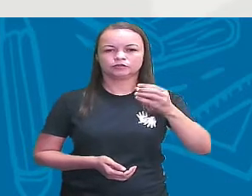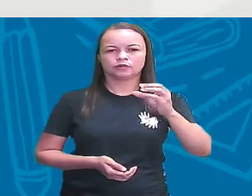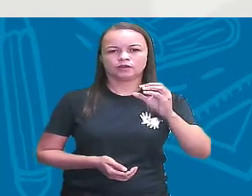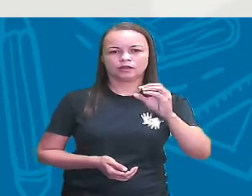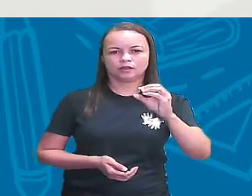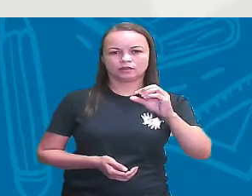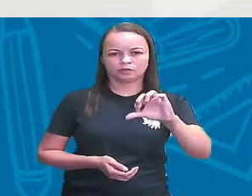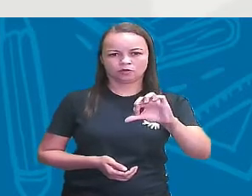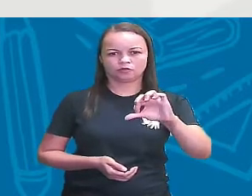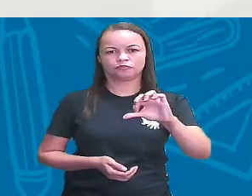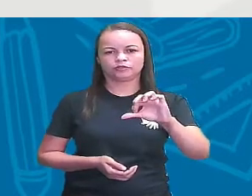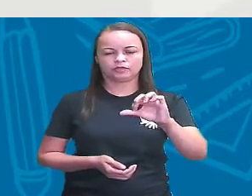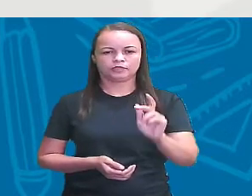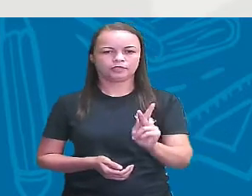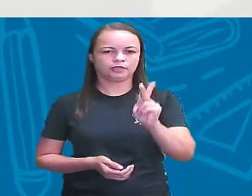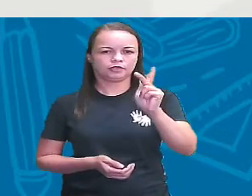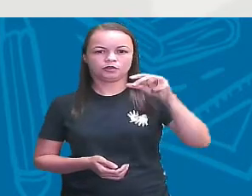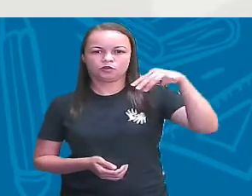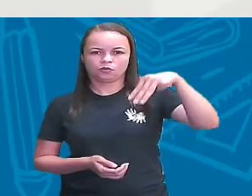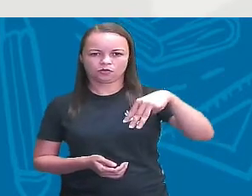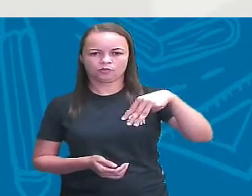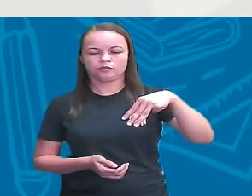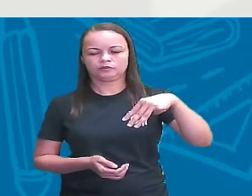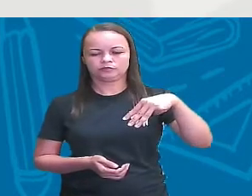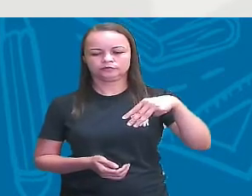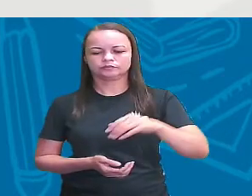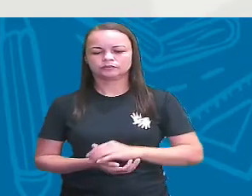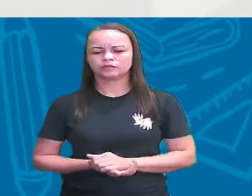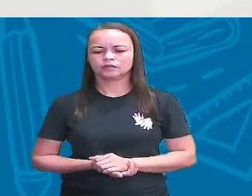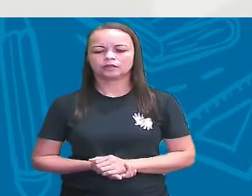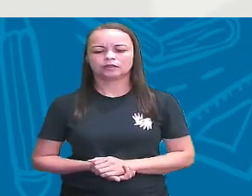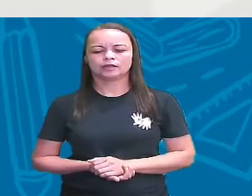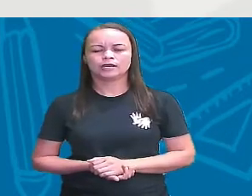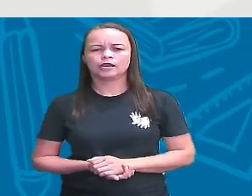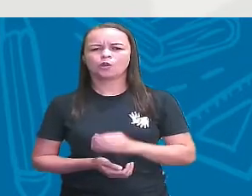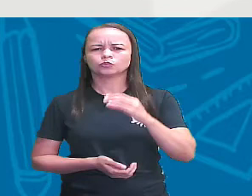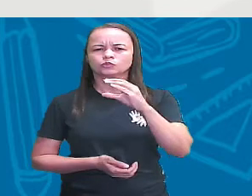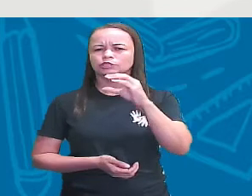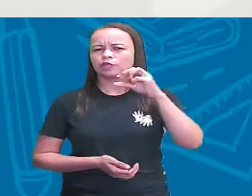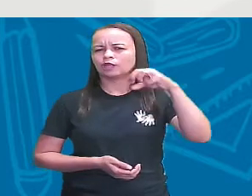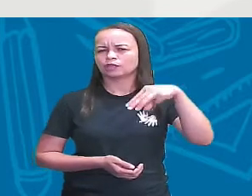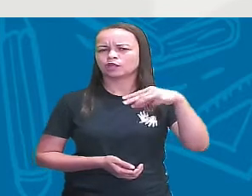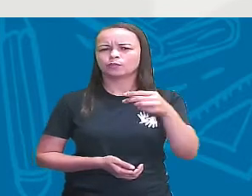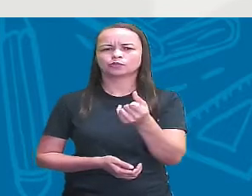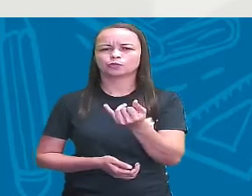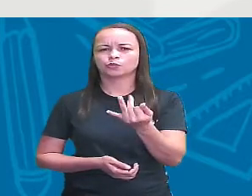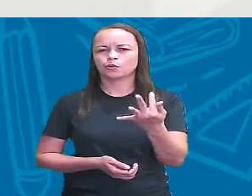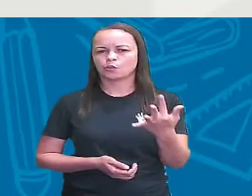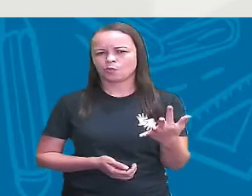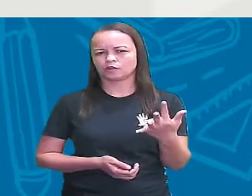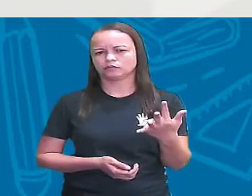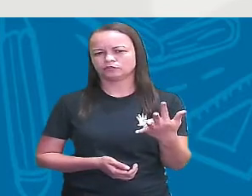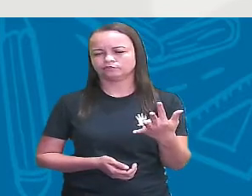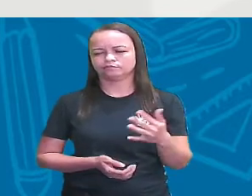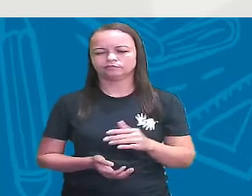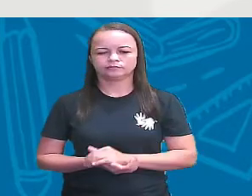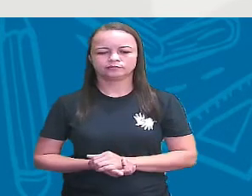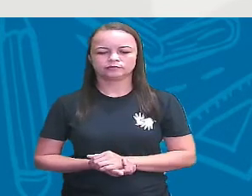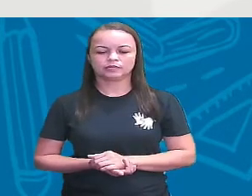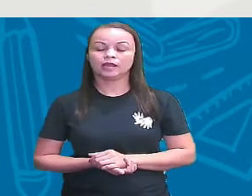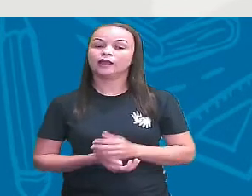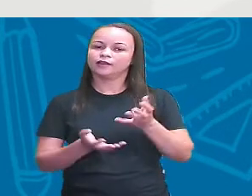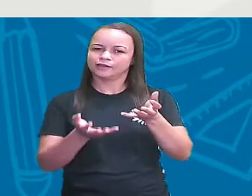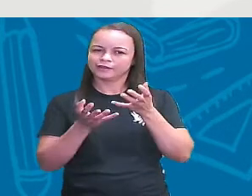0,9 quilômetros equivale a quantos centímetros? Olha só, ele quer que